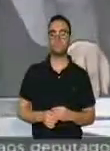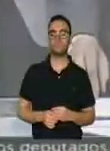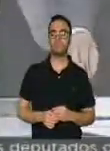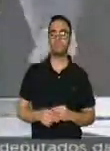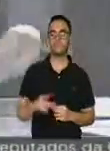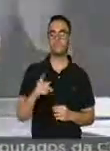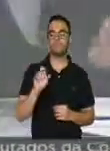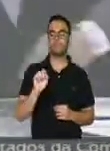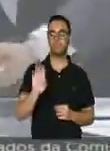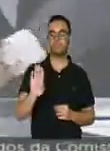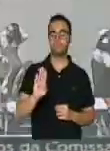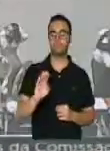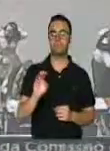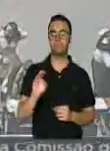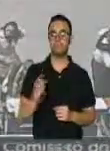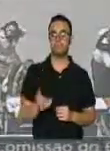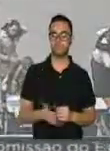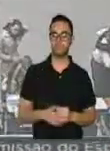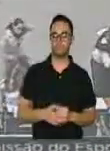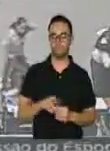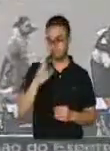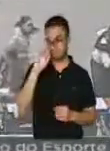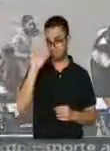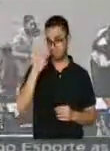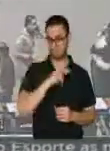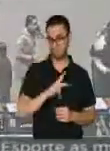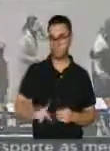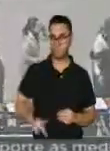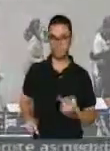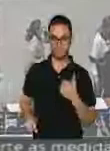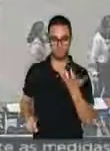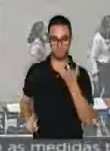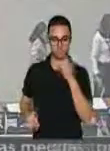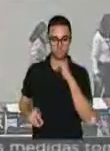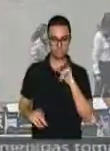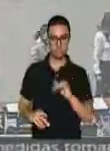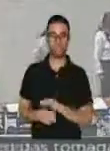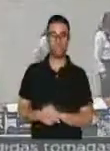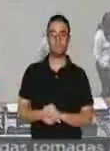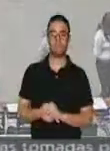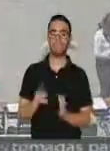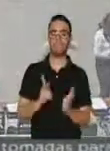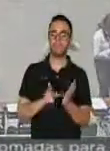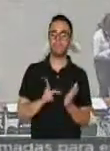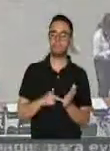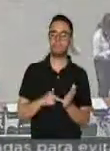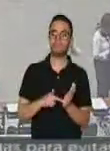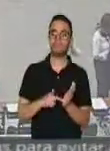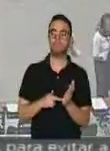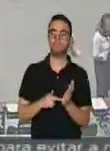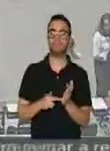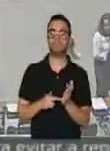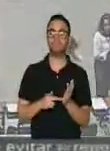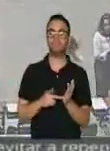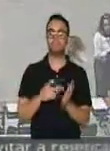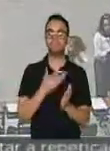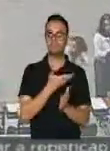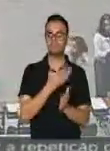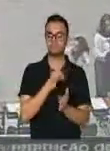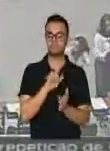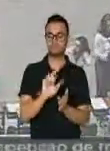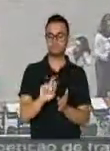PSB, presidente. Queria fazer uma observação. Na verdade, nós, esse legado